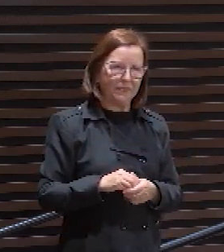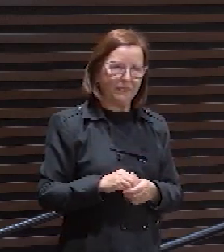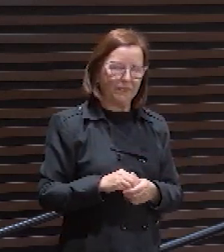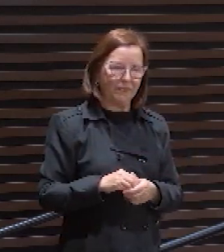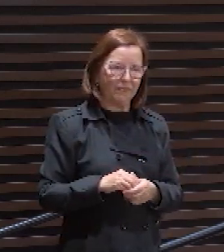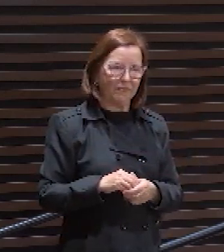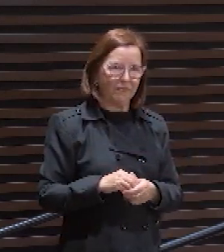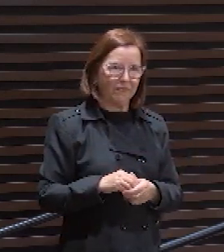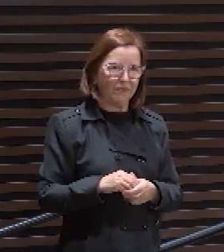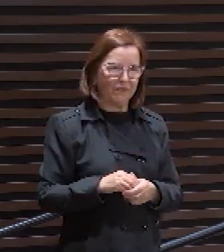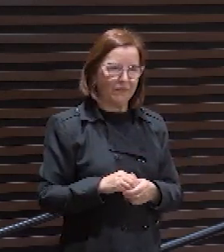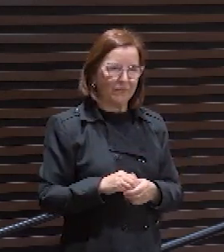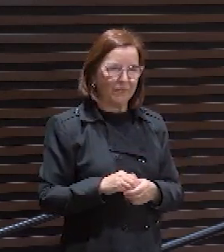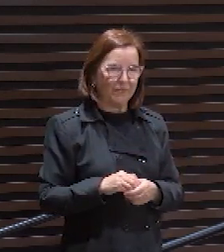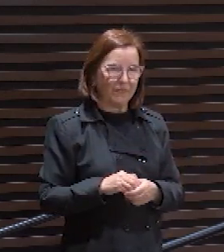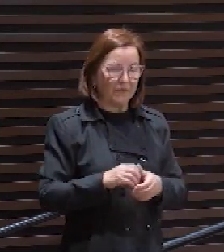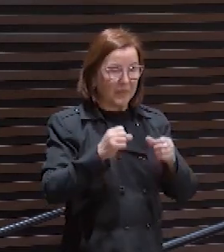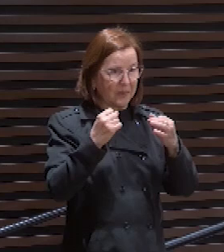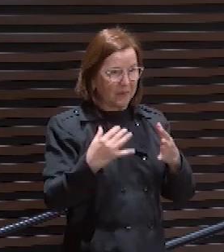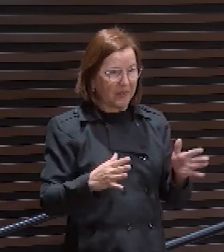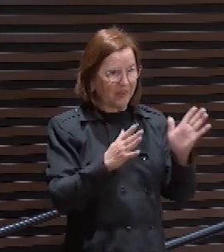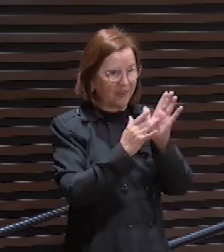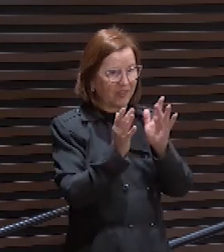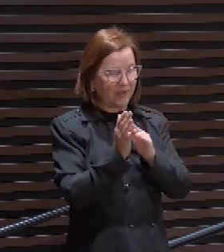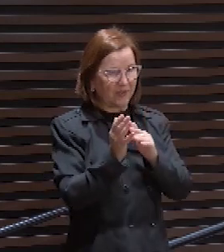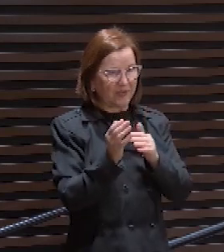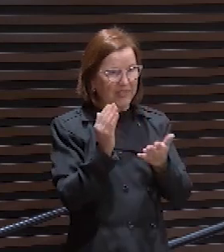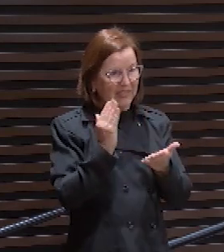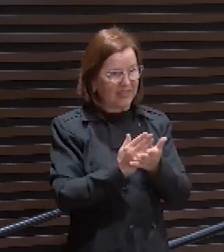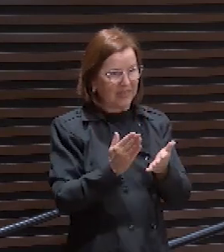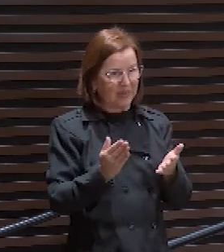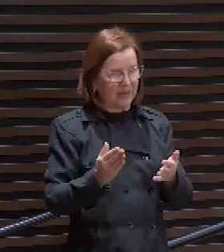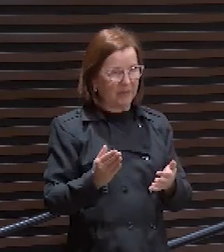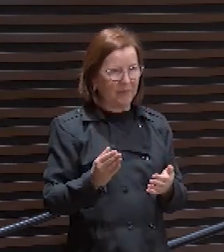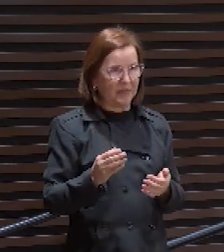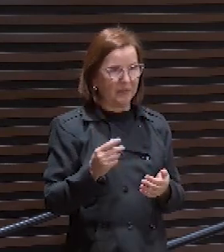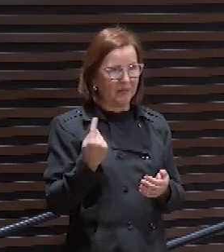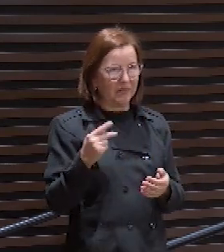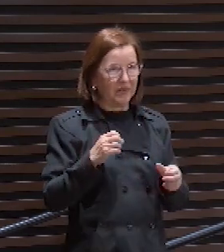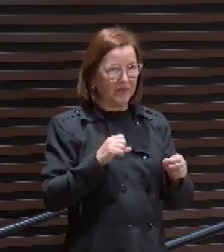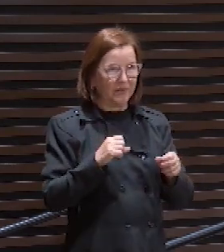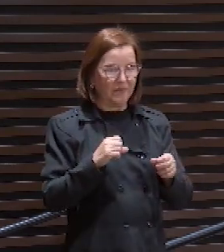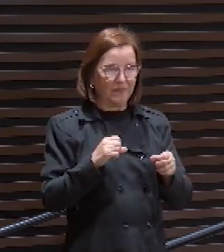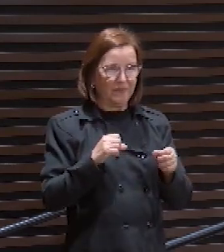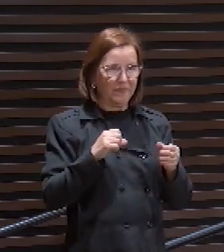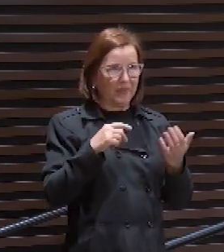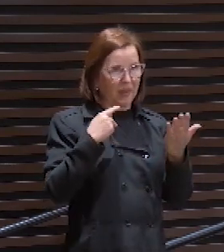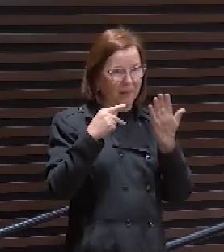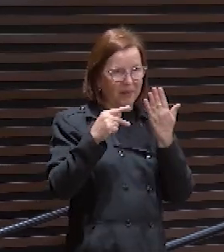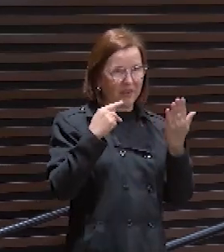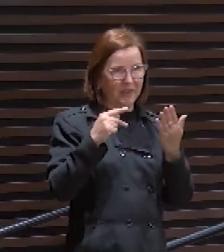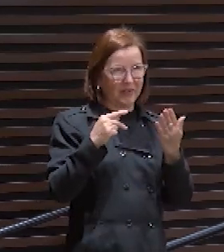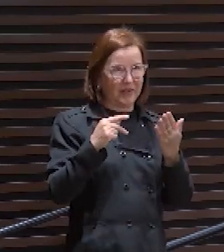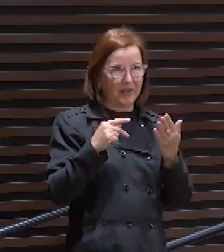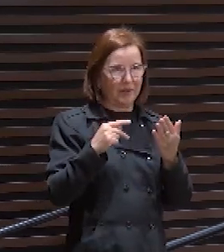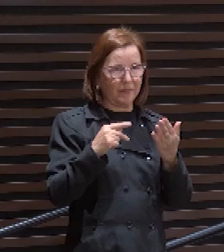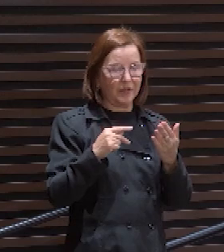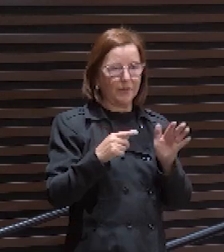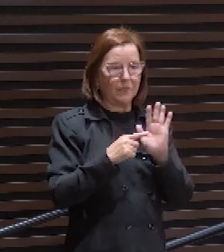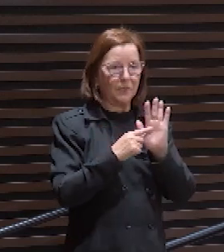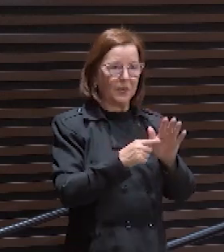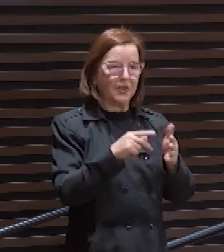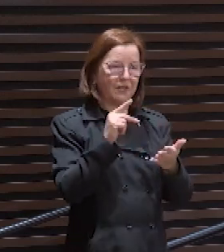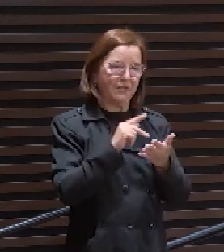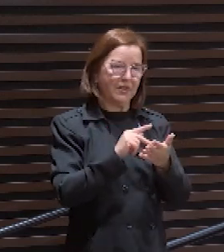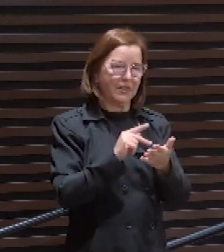Ou seja, irmãos, Jesus finaliza a sua instrução, o seu ensino, a sua parábola, trazendo a verdade